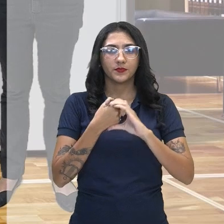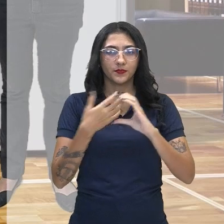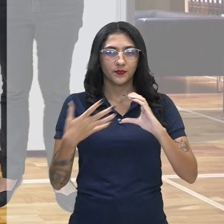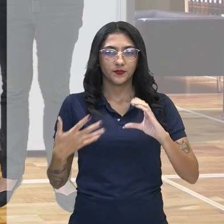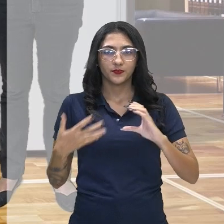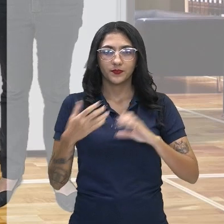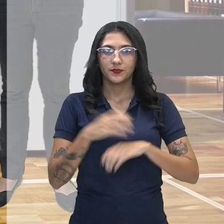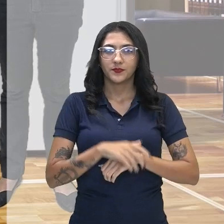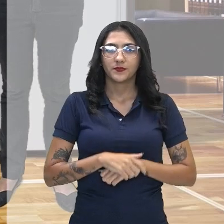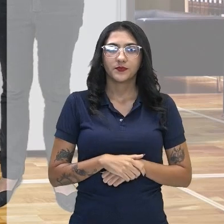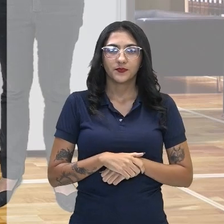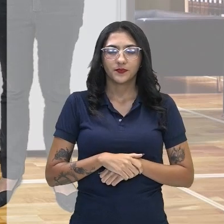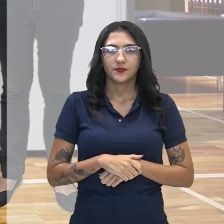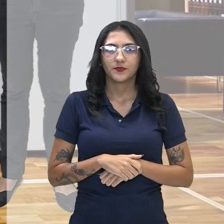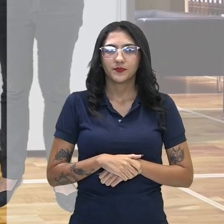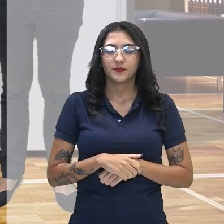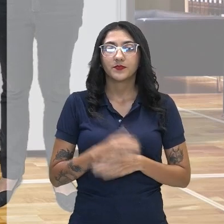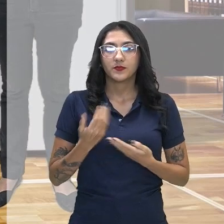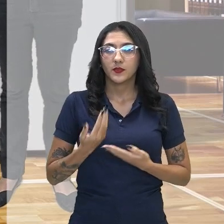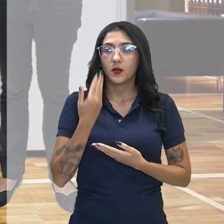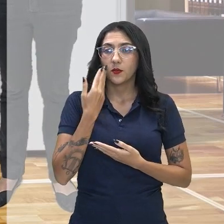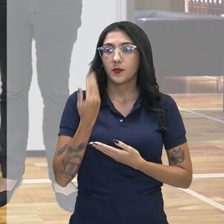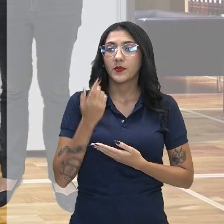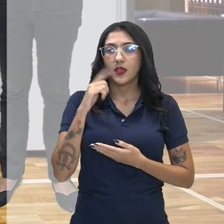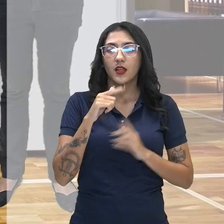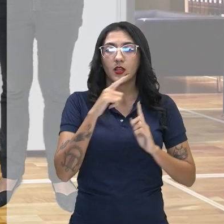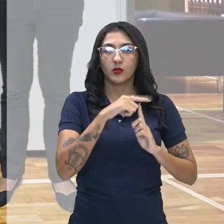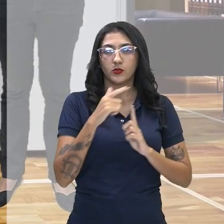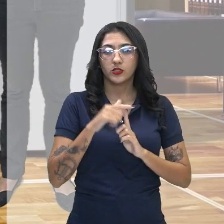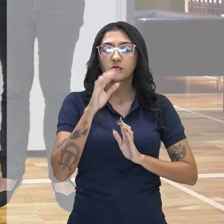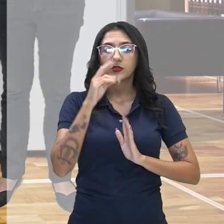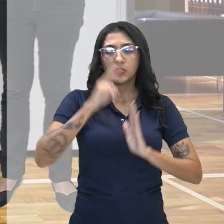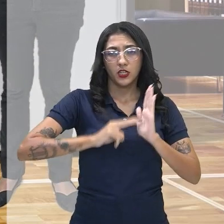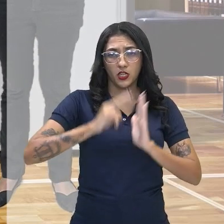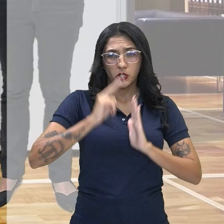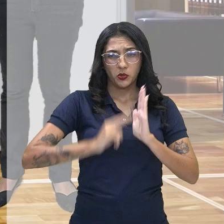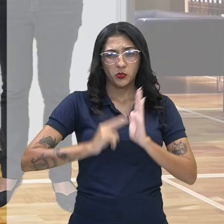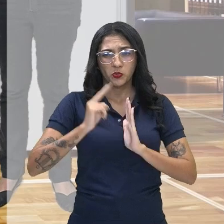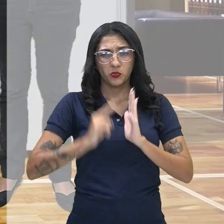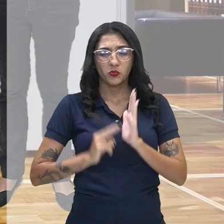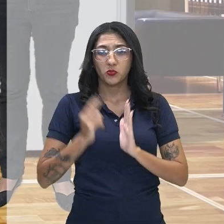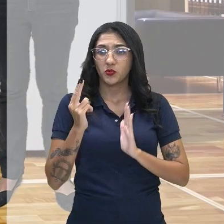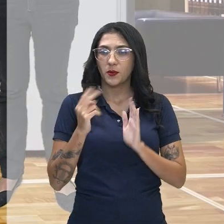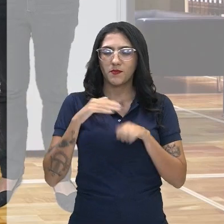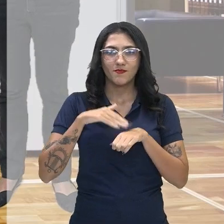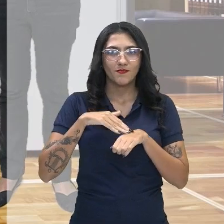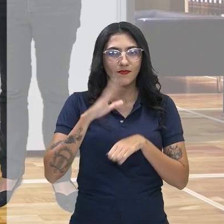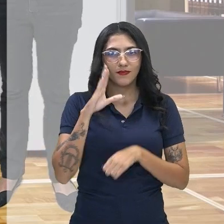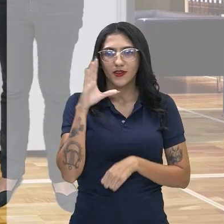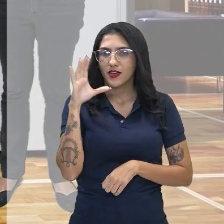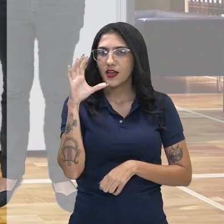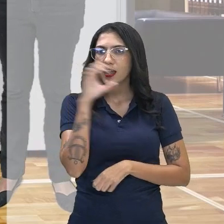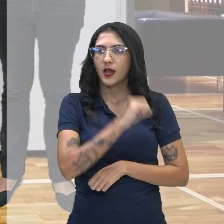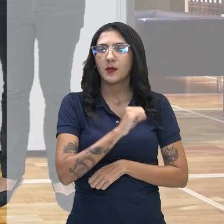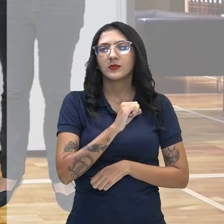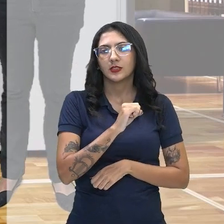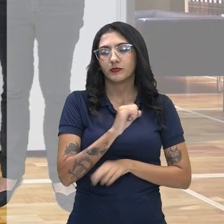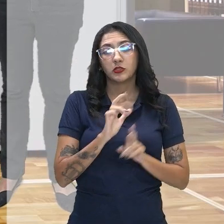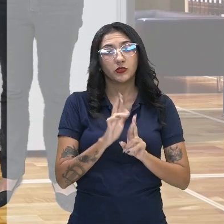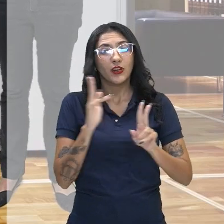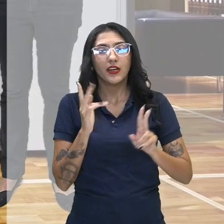Características. Então, é uma leitura 3 ou 4 vezes mais rápida que uma leitura